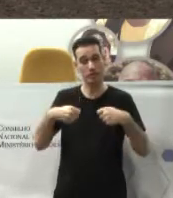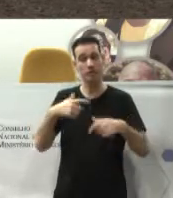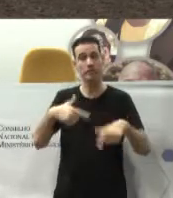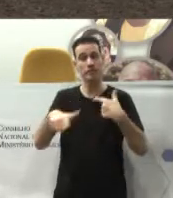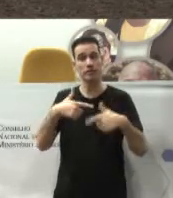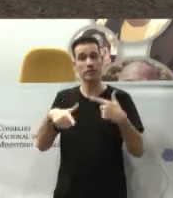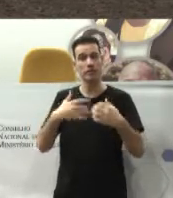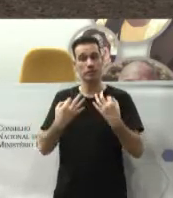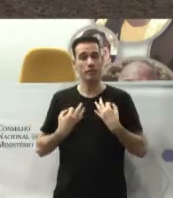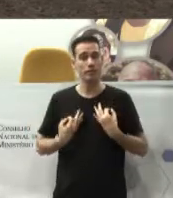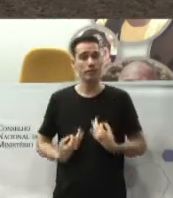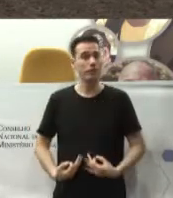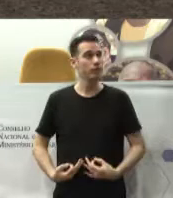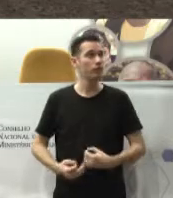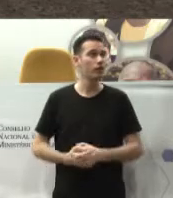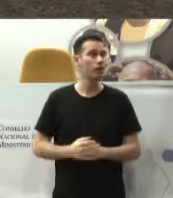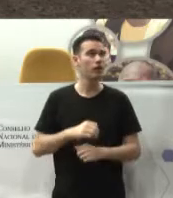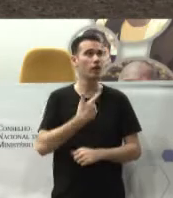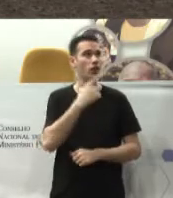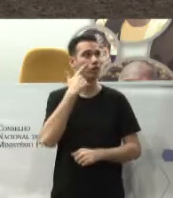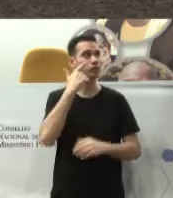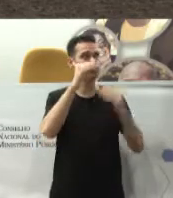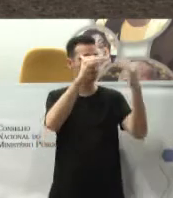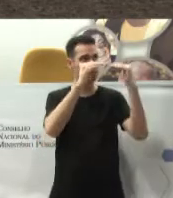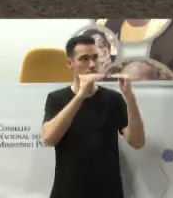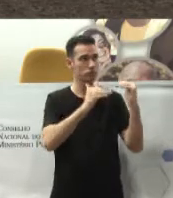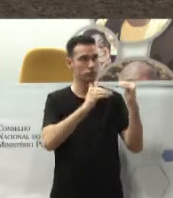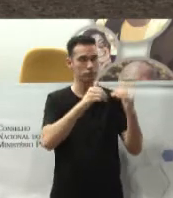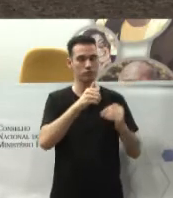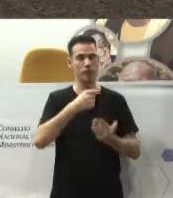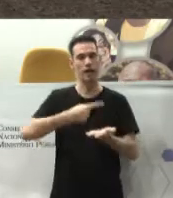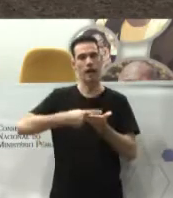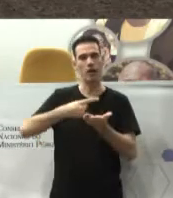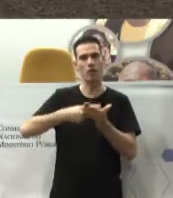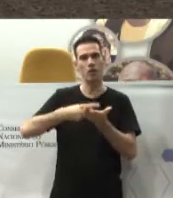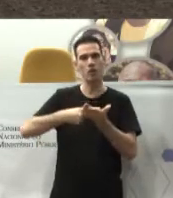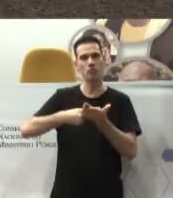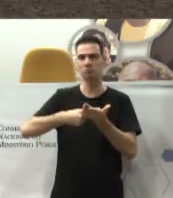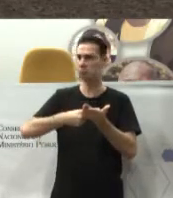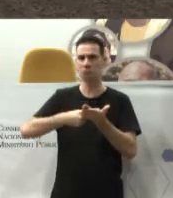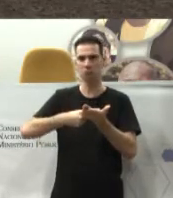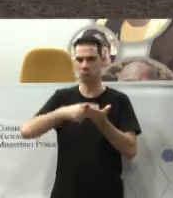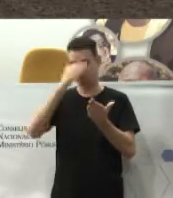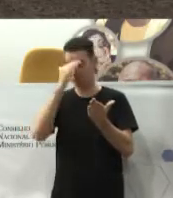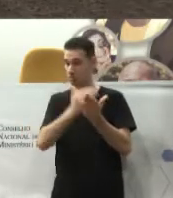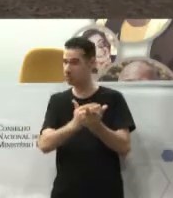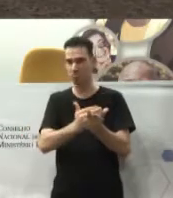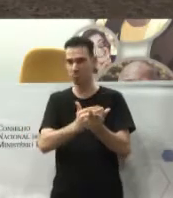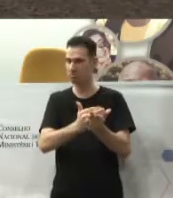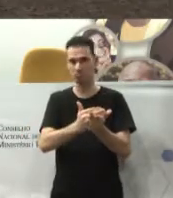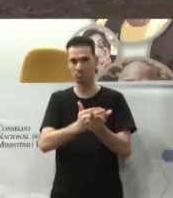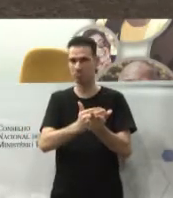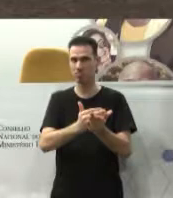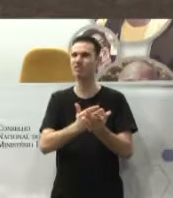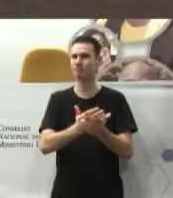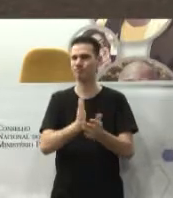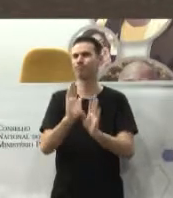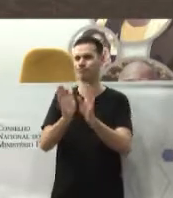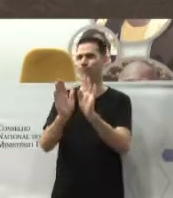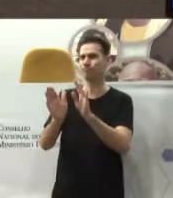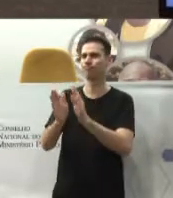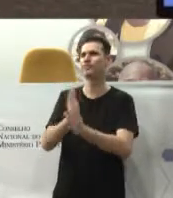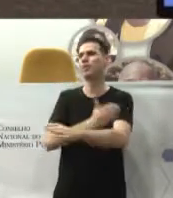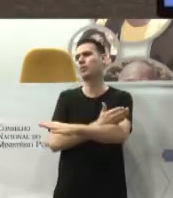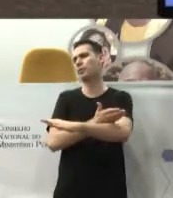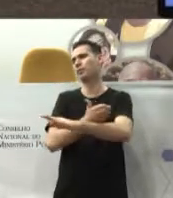correta. Outro risco, acordos descumpridos, que é algo que vocês devem estar acostumados.